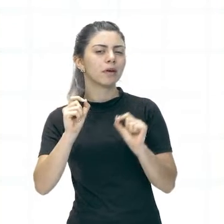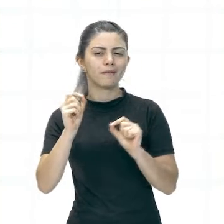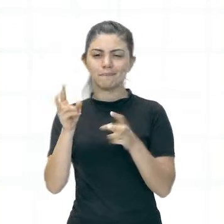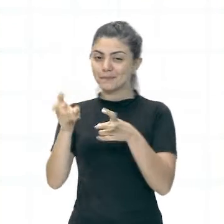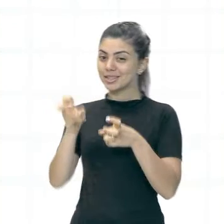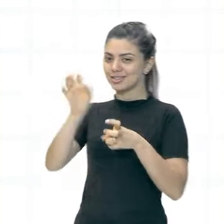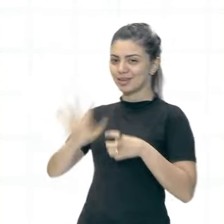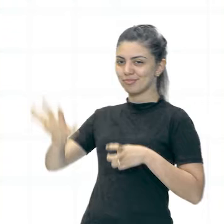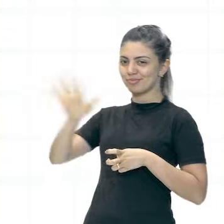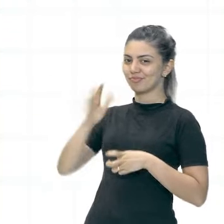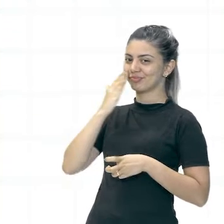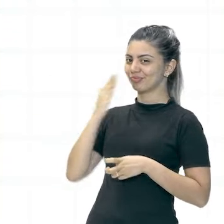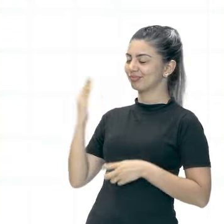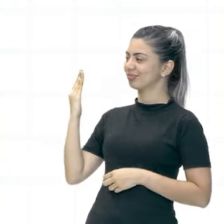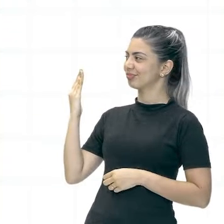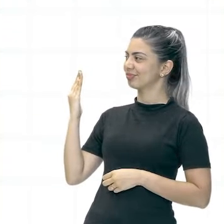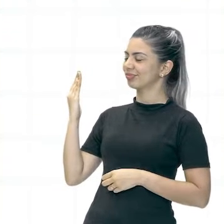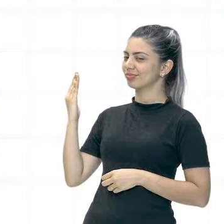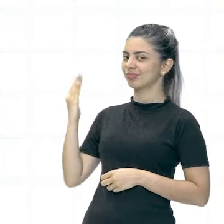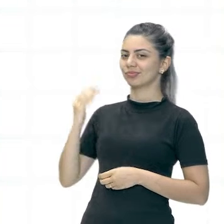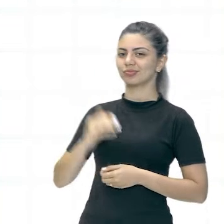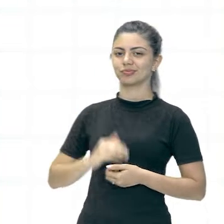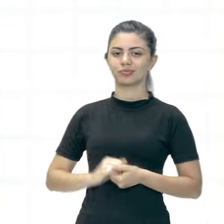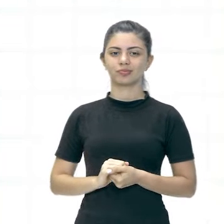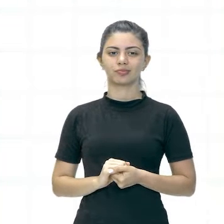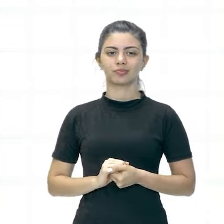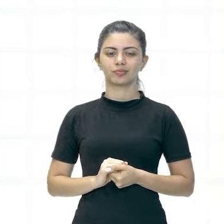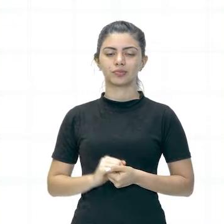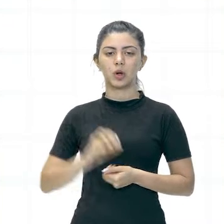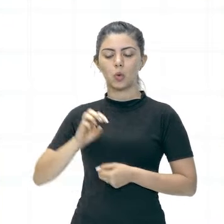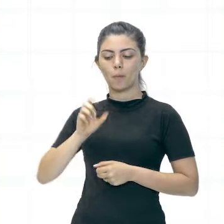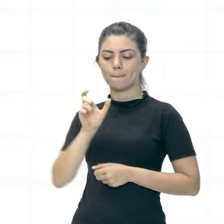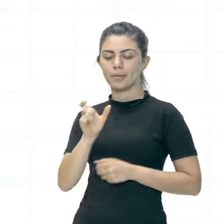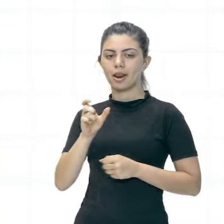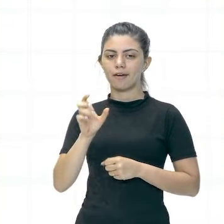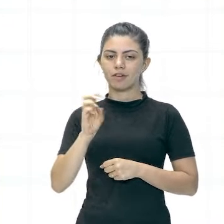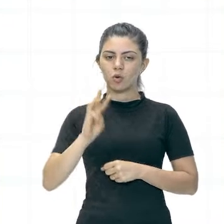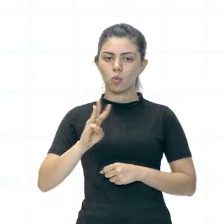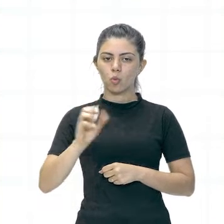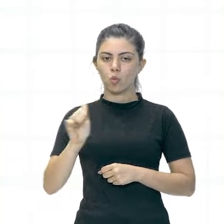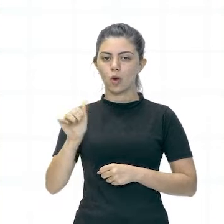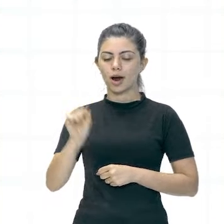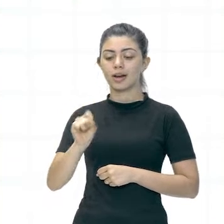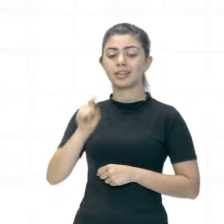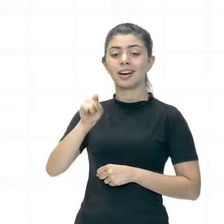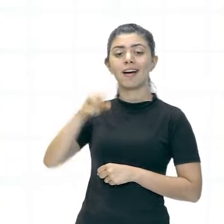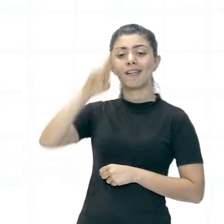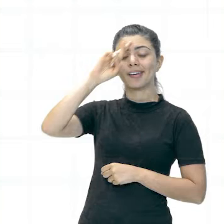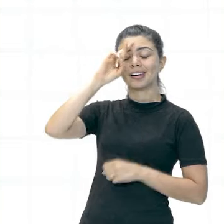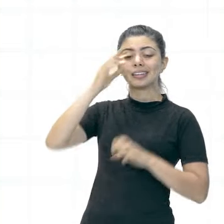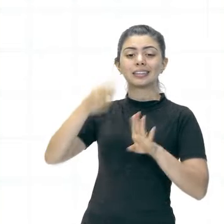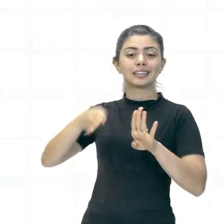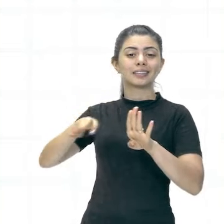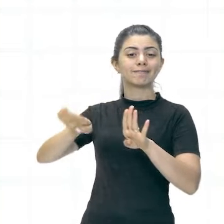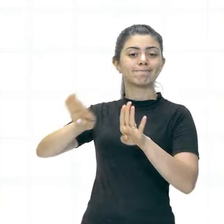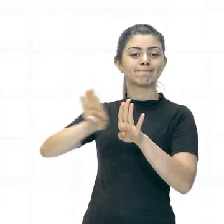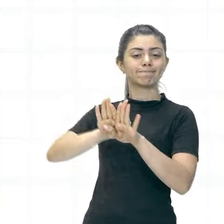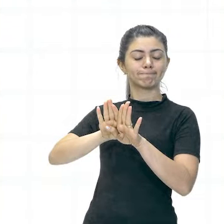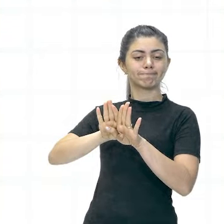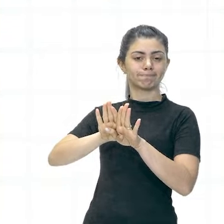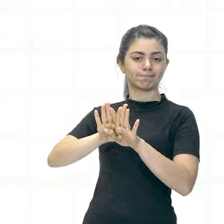imagem. Because the restaurant was... O restaurante estava